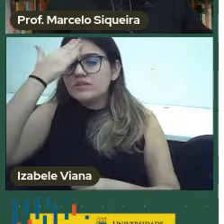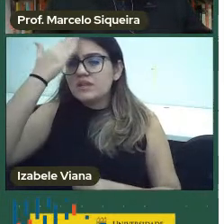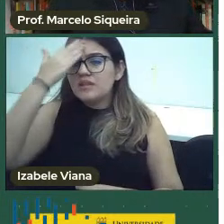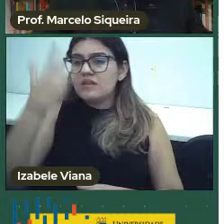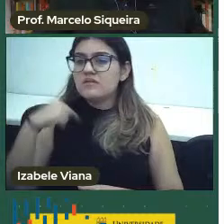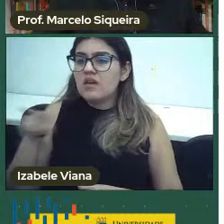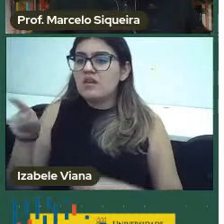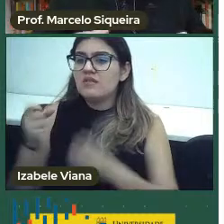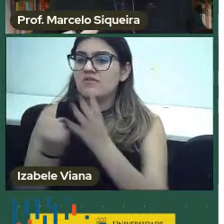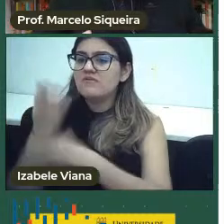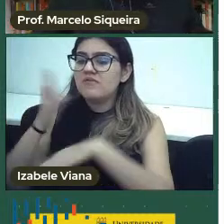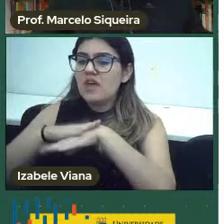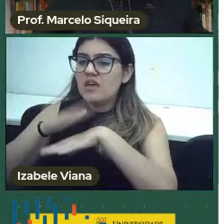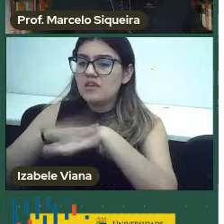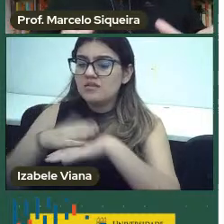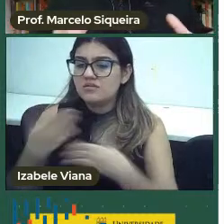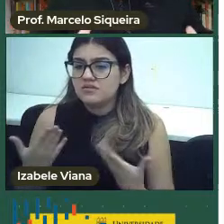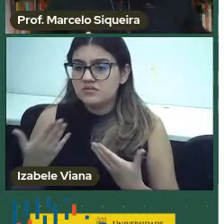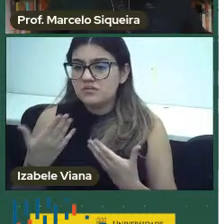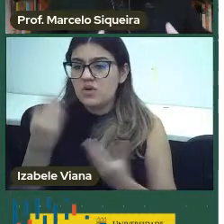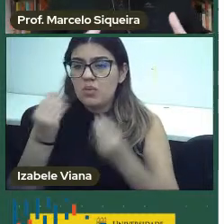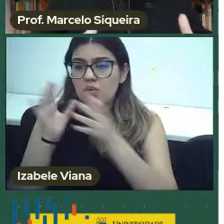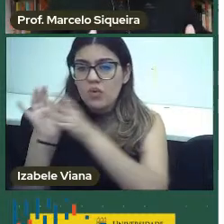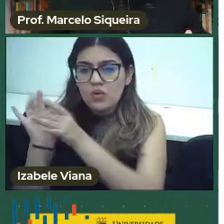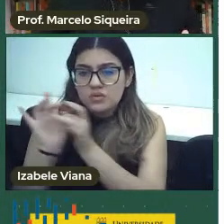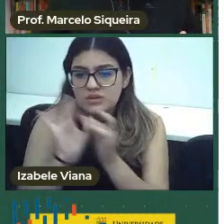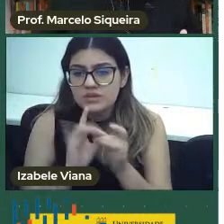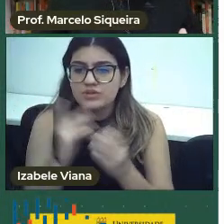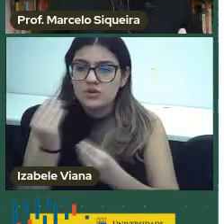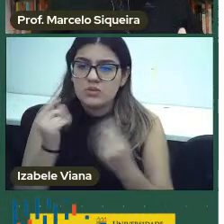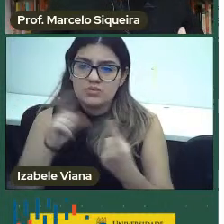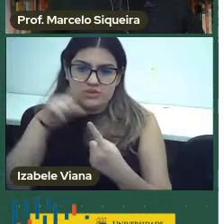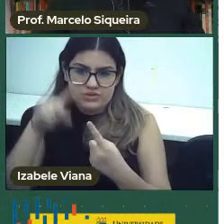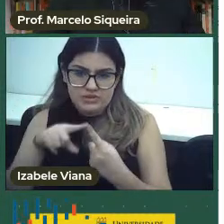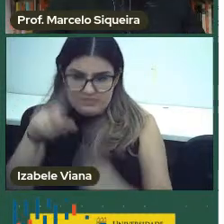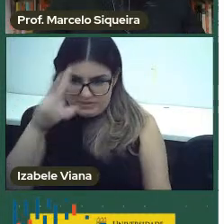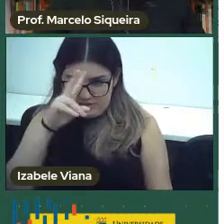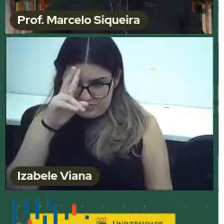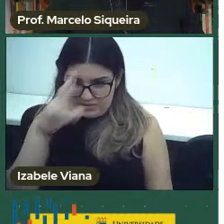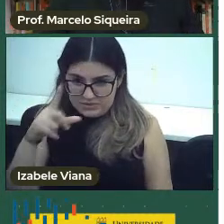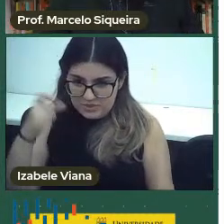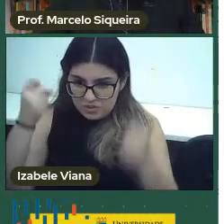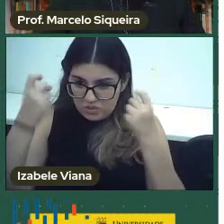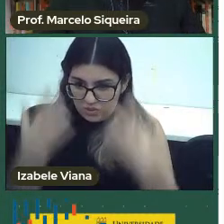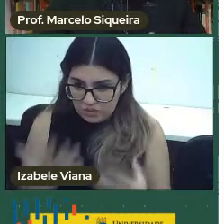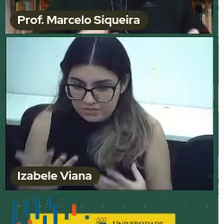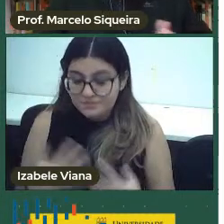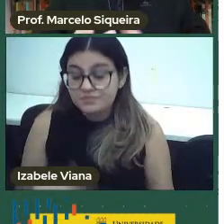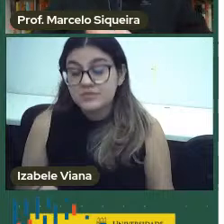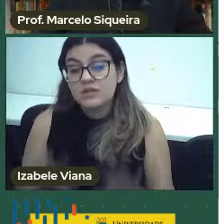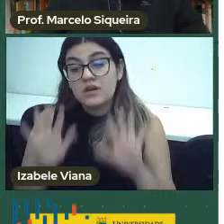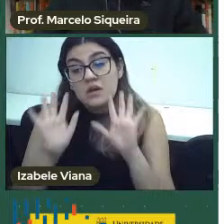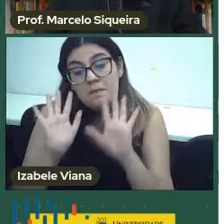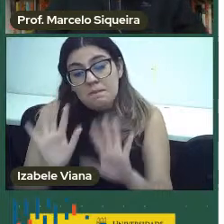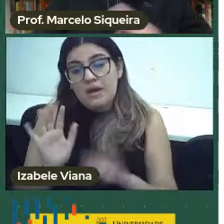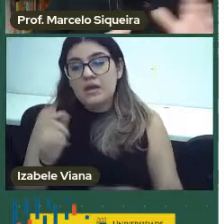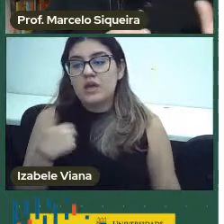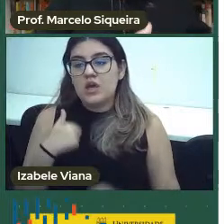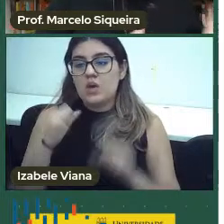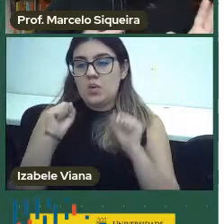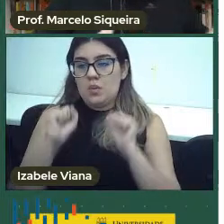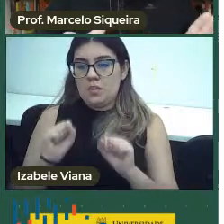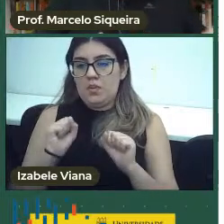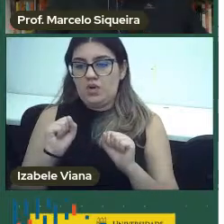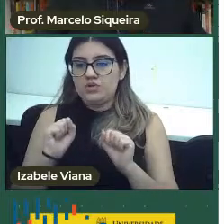Contexto, funções. Lembra que a gente falou sobre isso? Agora, é claro que eu posso organizar como